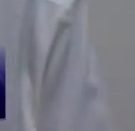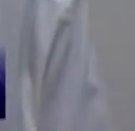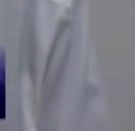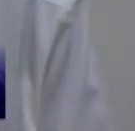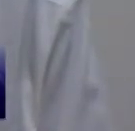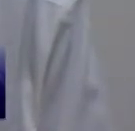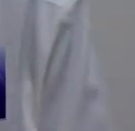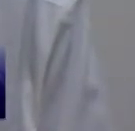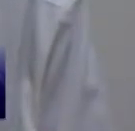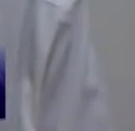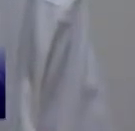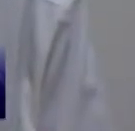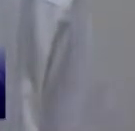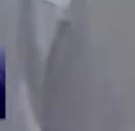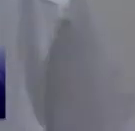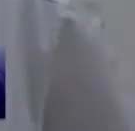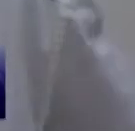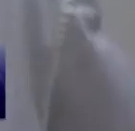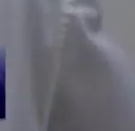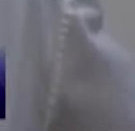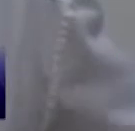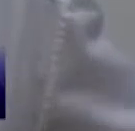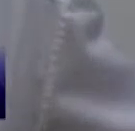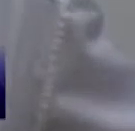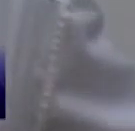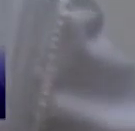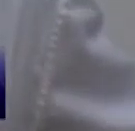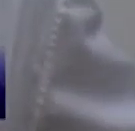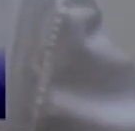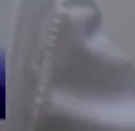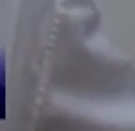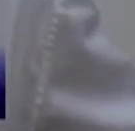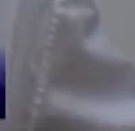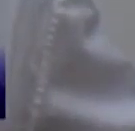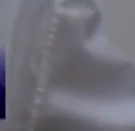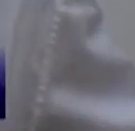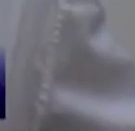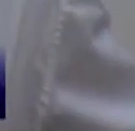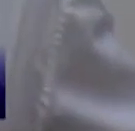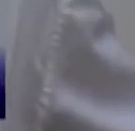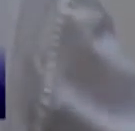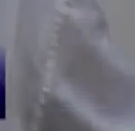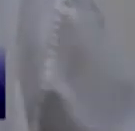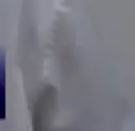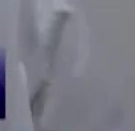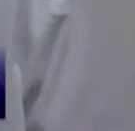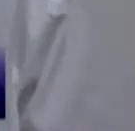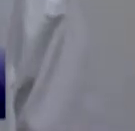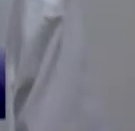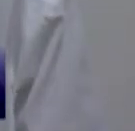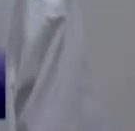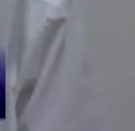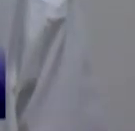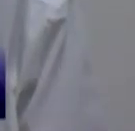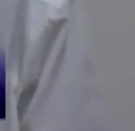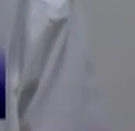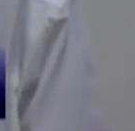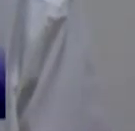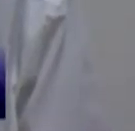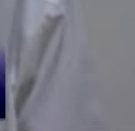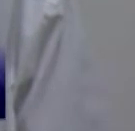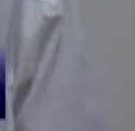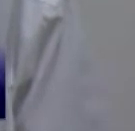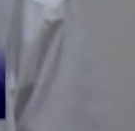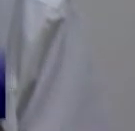outros setores importantes, a gente com certeza vai ter o nosso apoio. Não, eu não sei ainda. Eu não sei, eu preciso